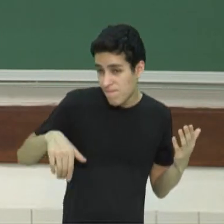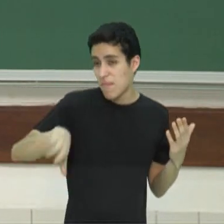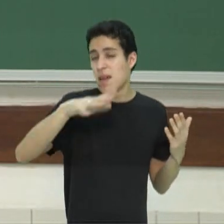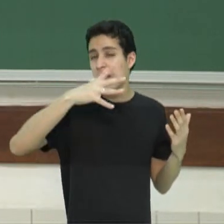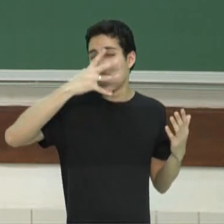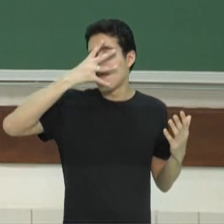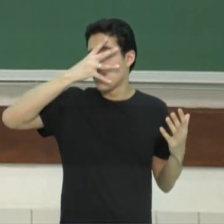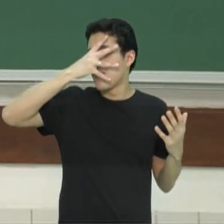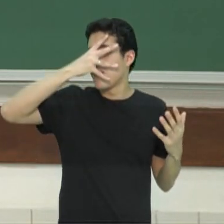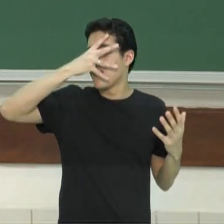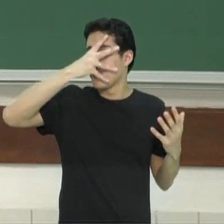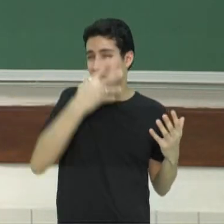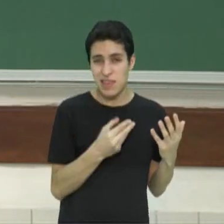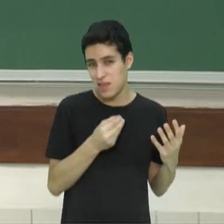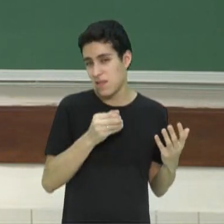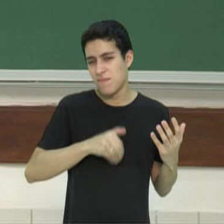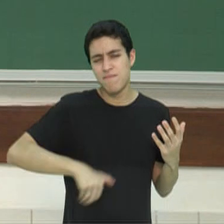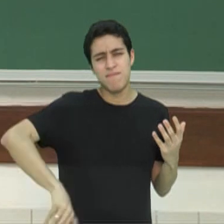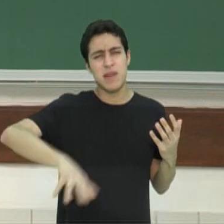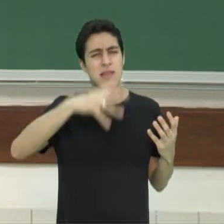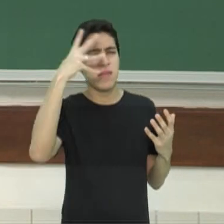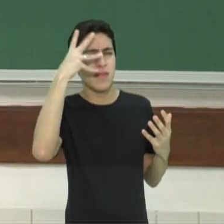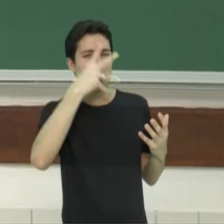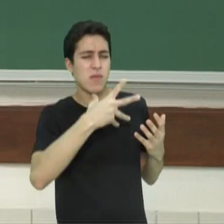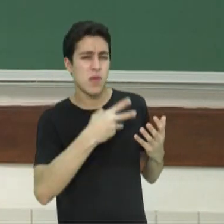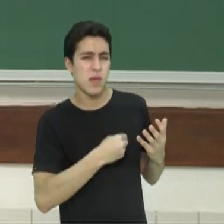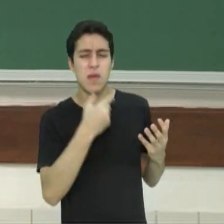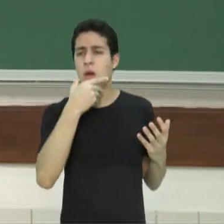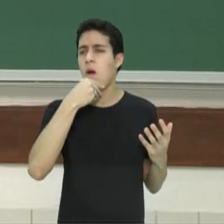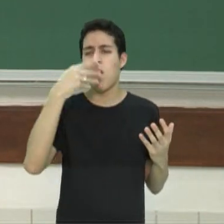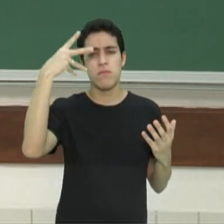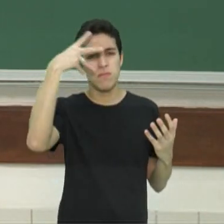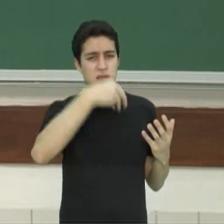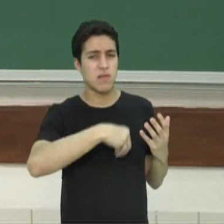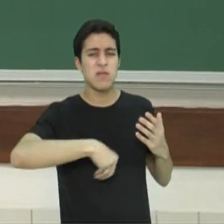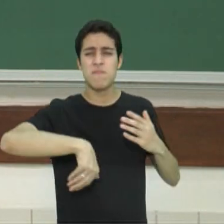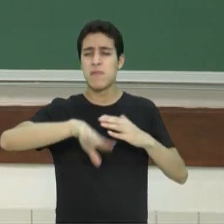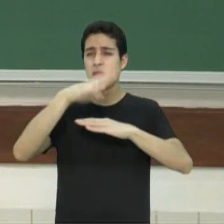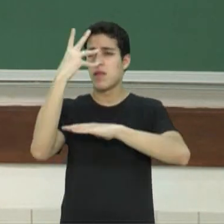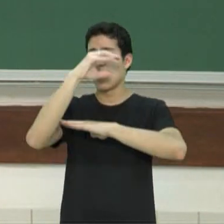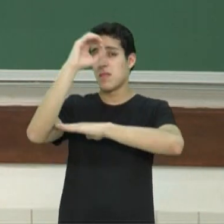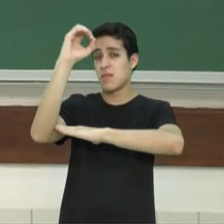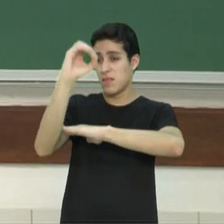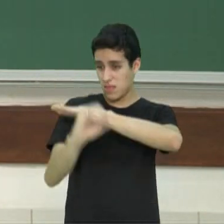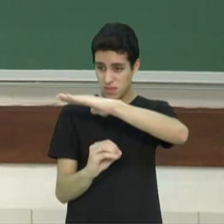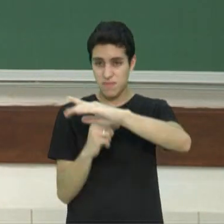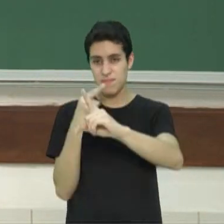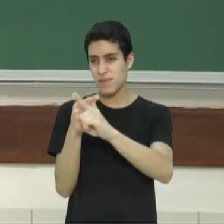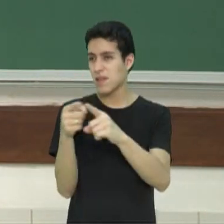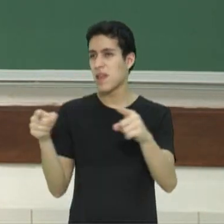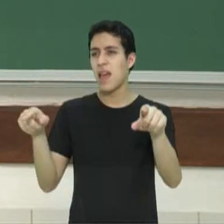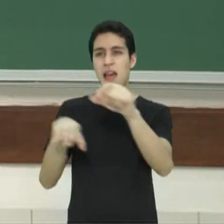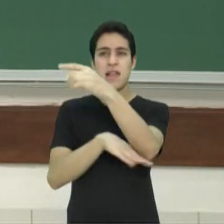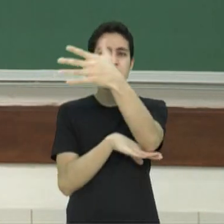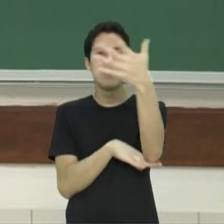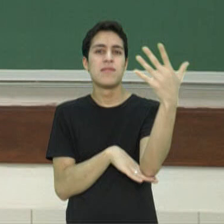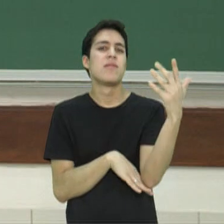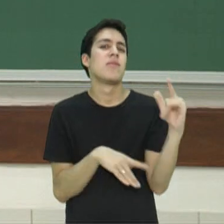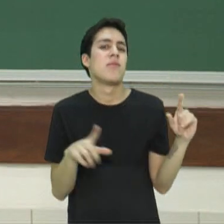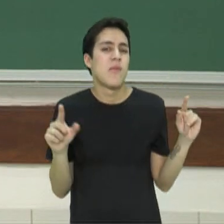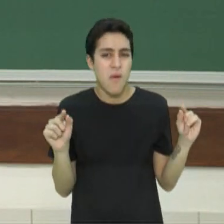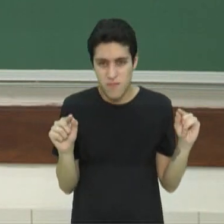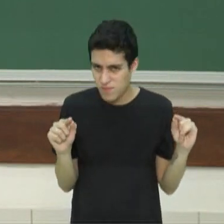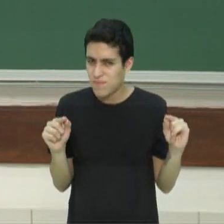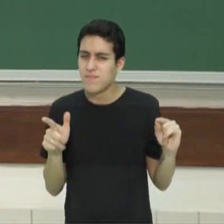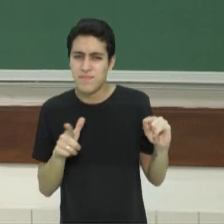vocês conseguirem ver, o mais belo homem que vocês conseguirem ver, o mais belo pôr do sol, e olha que a natureza às vezes faz ali um